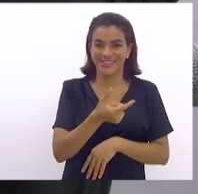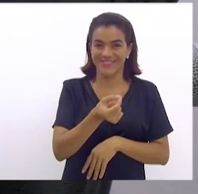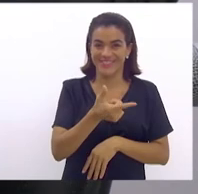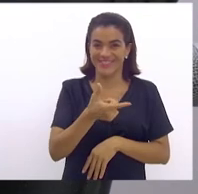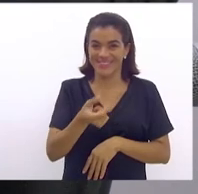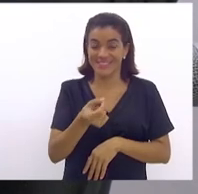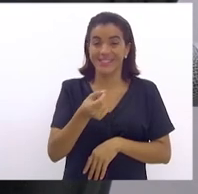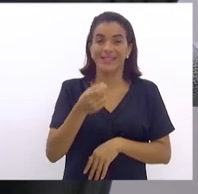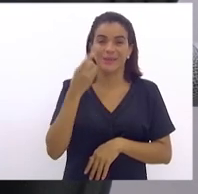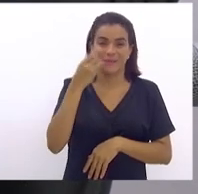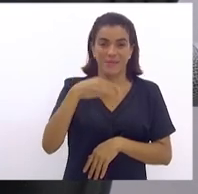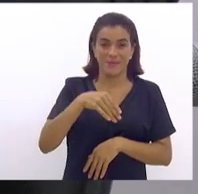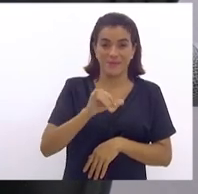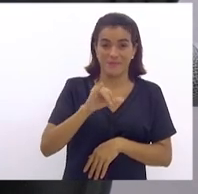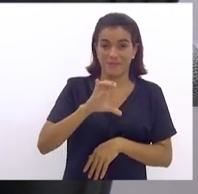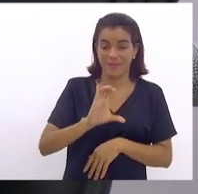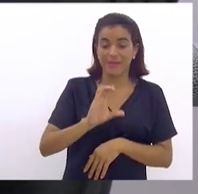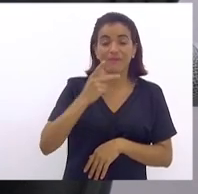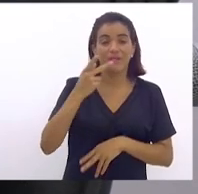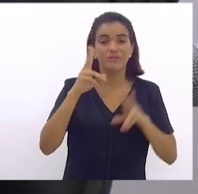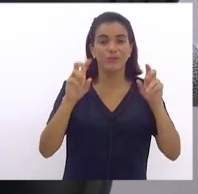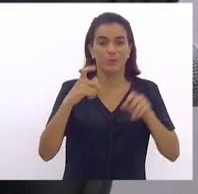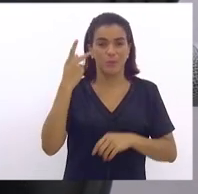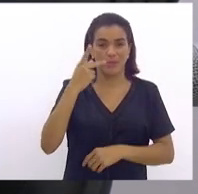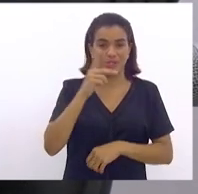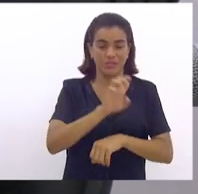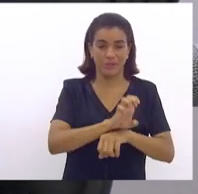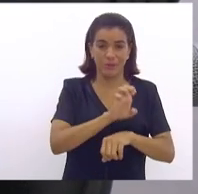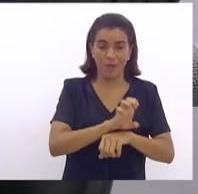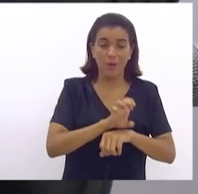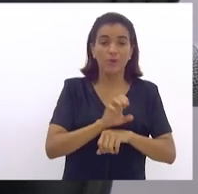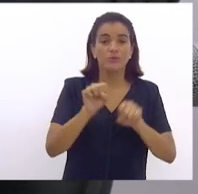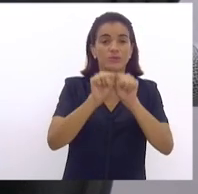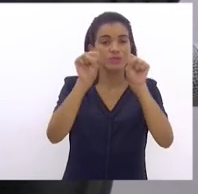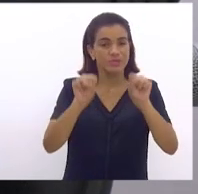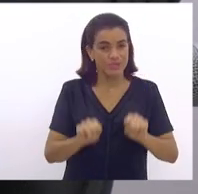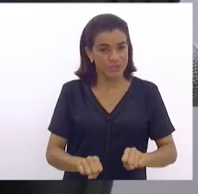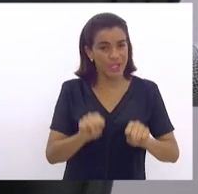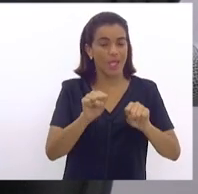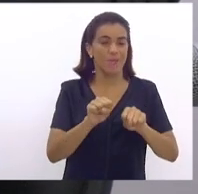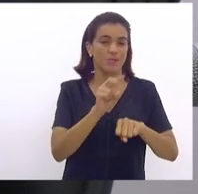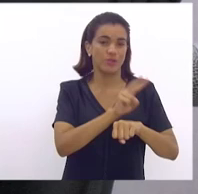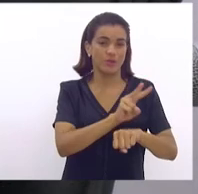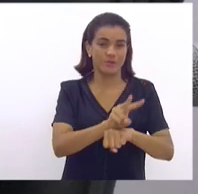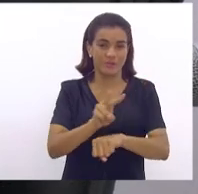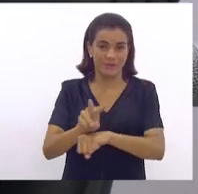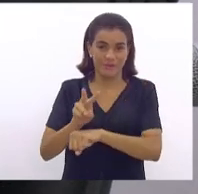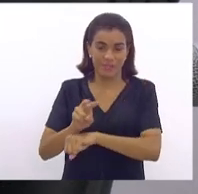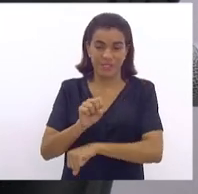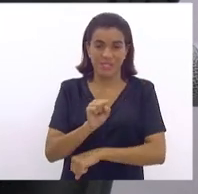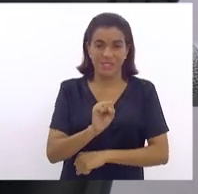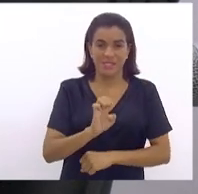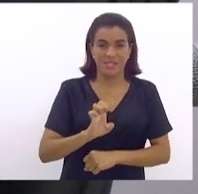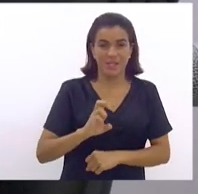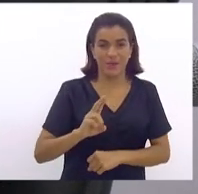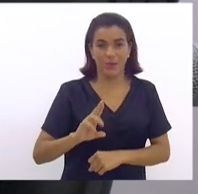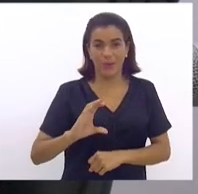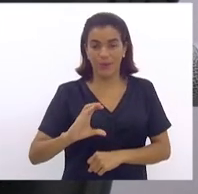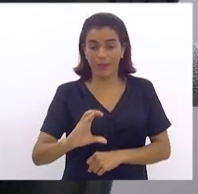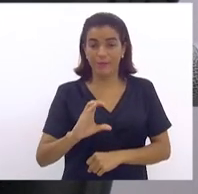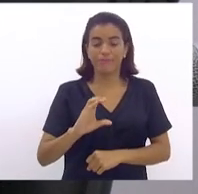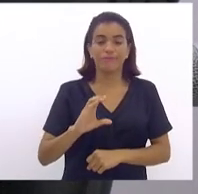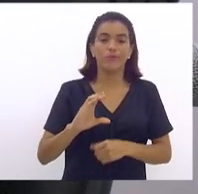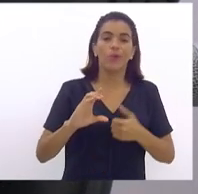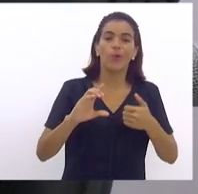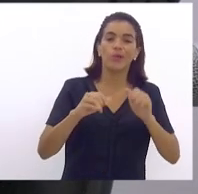autoria do deputado Carlos Mink, que institui no âmbito da Política Estadual de Meio Ambiente o Sistema Estadual de Unidades de Conservação, SEUC, regulamentando o inciso